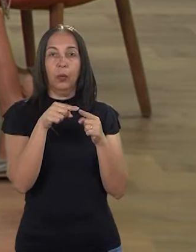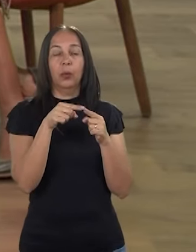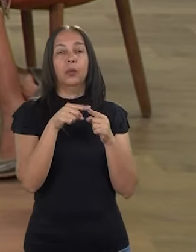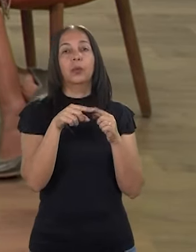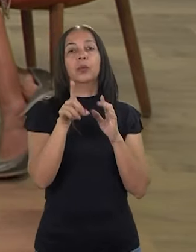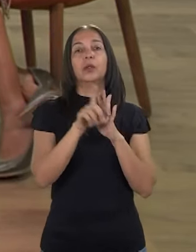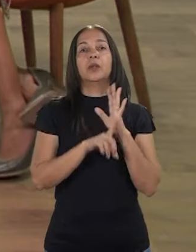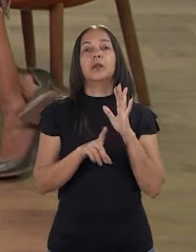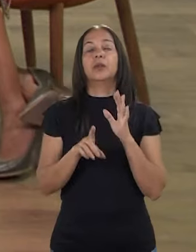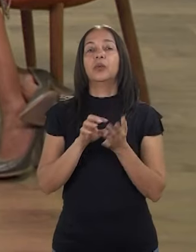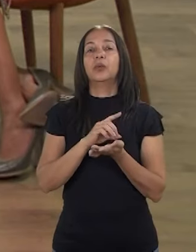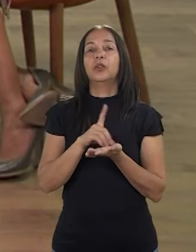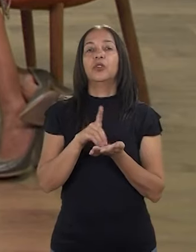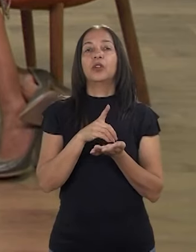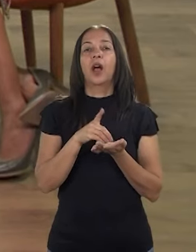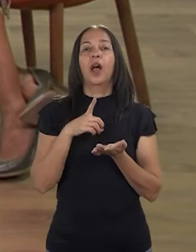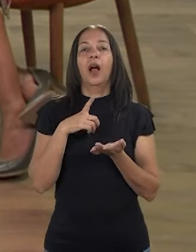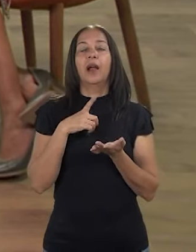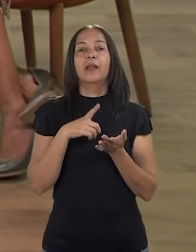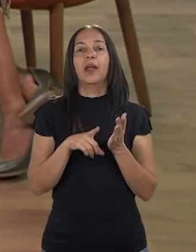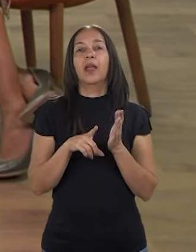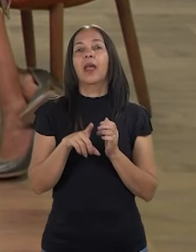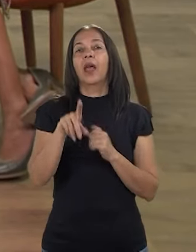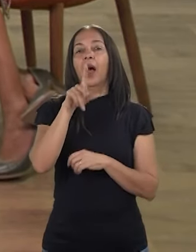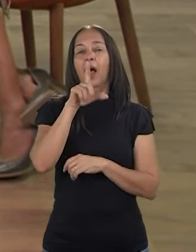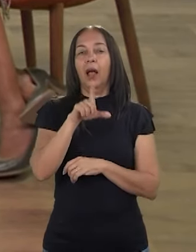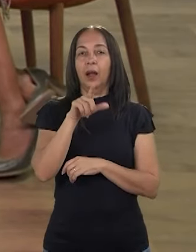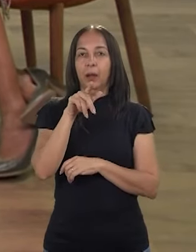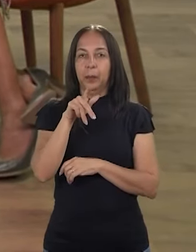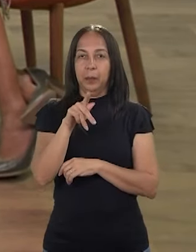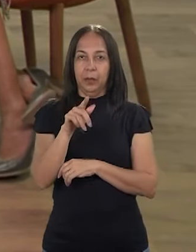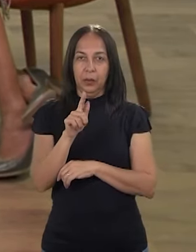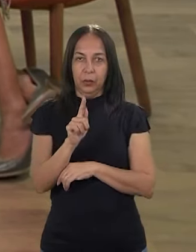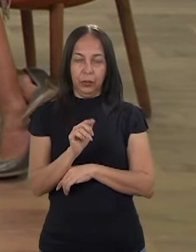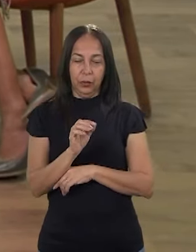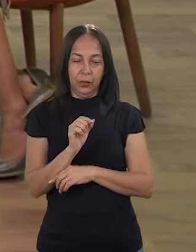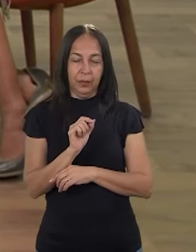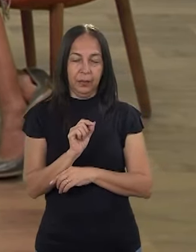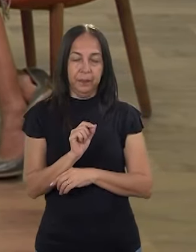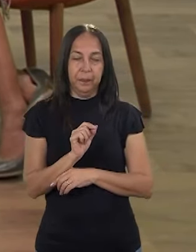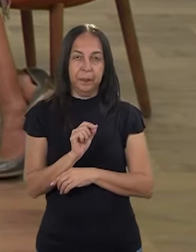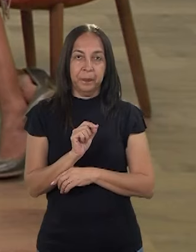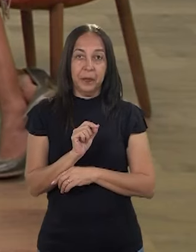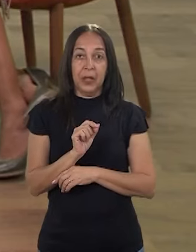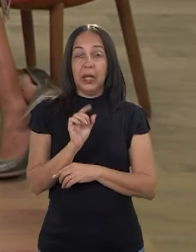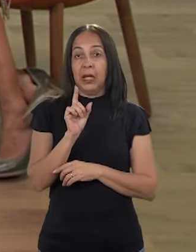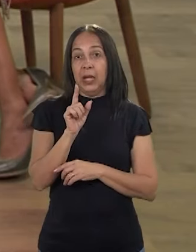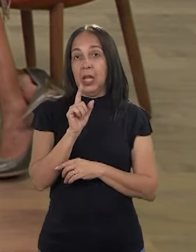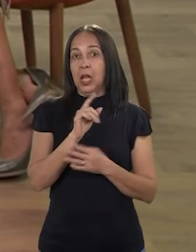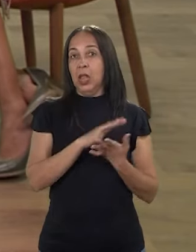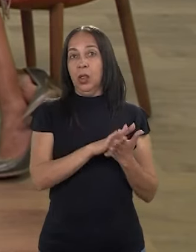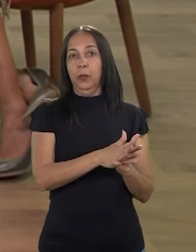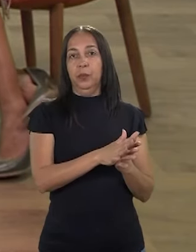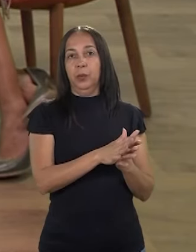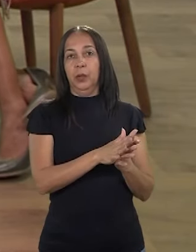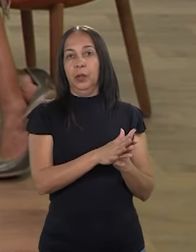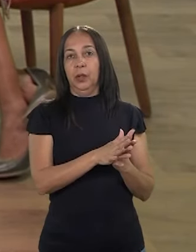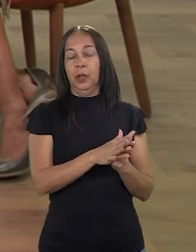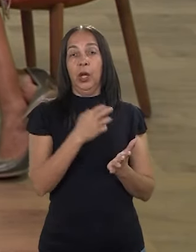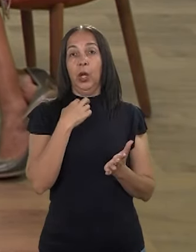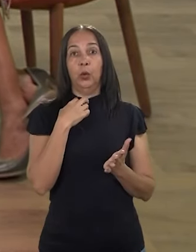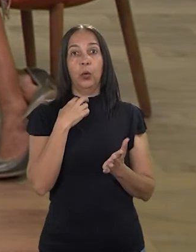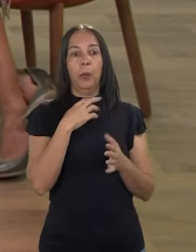legislação que fala lei geral de proteção de dados e ela traz sim dentro da dentro de um dos princípios o princípio da não discriminação que vai dizer que